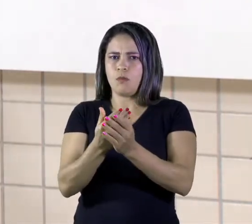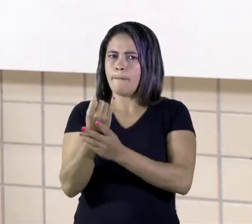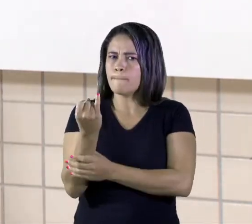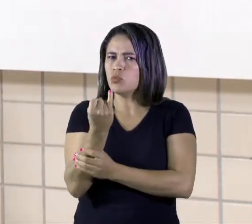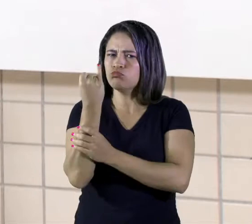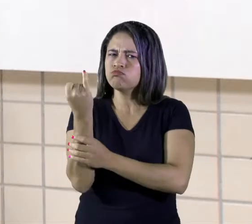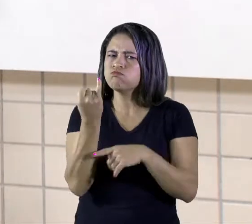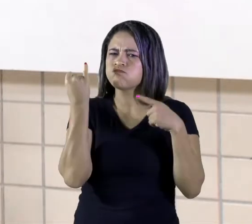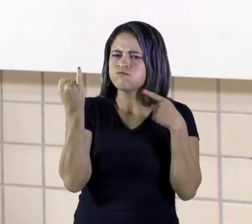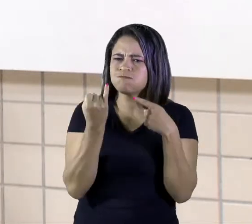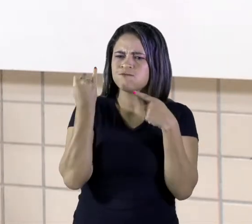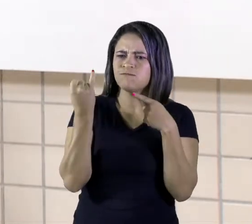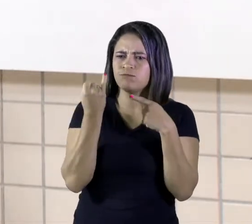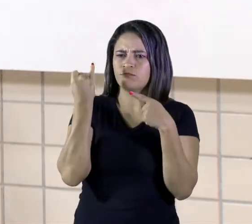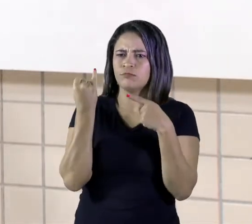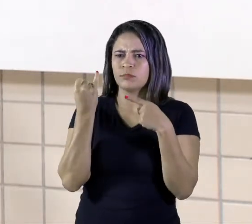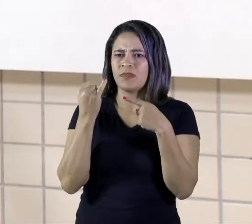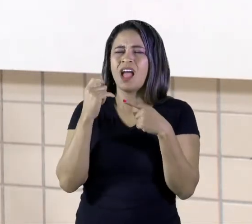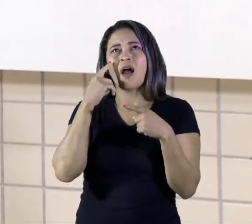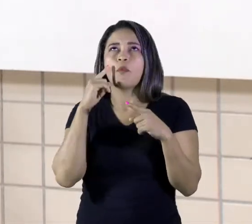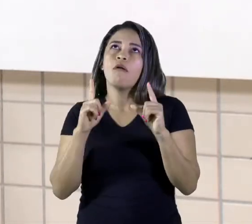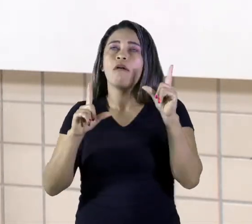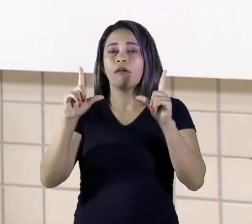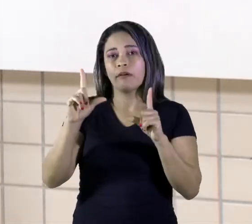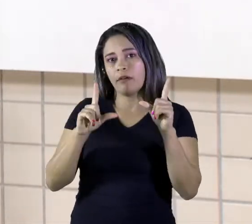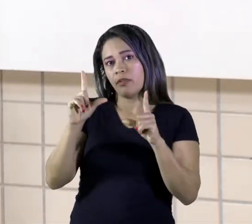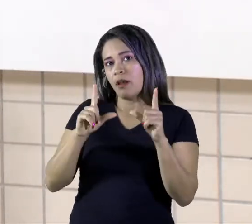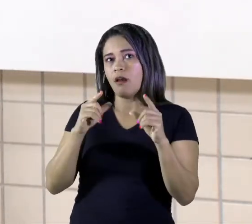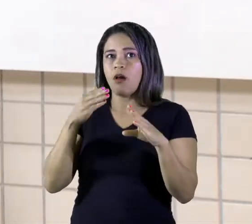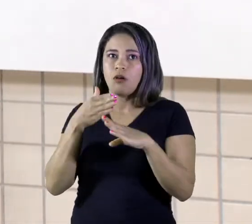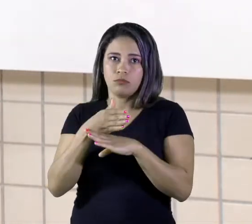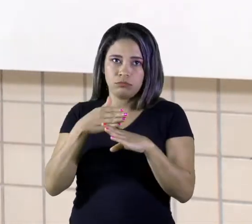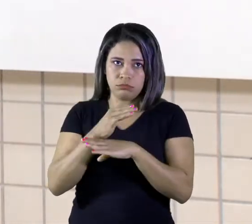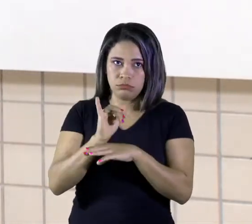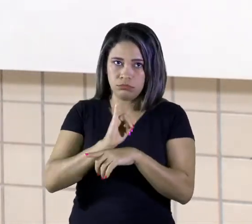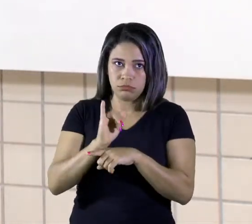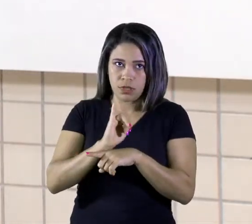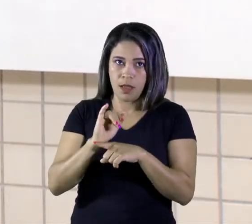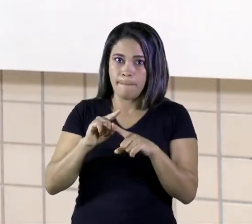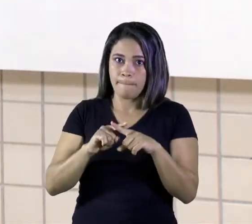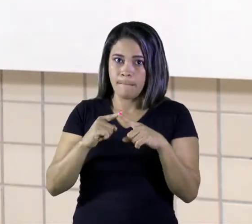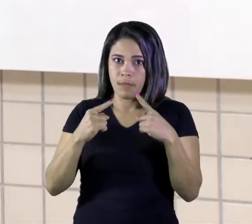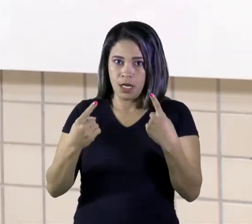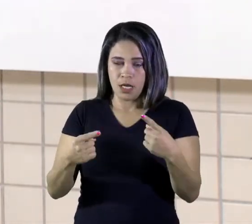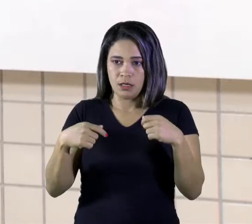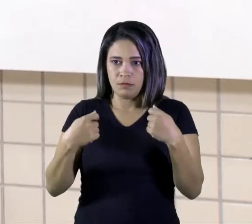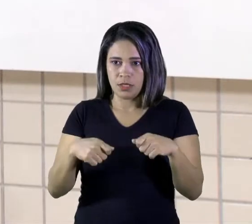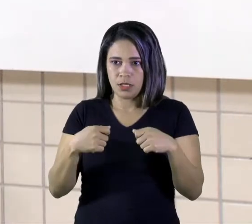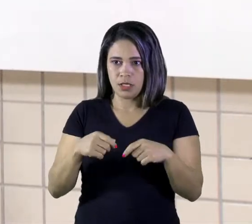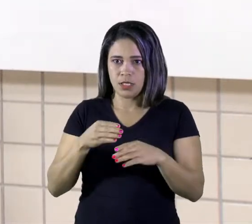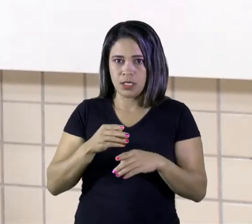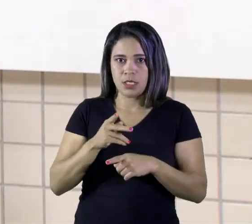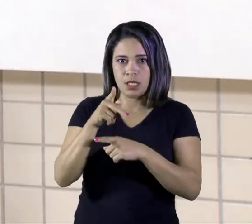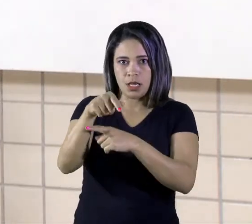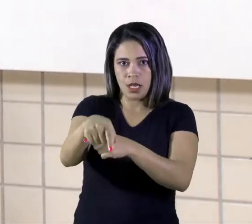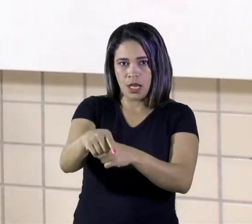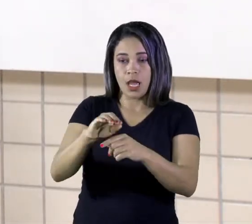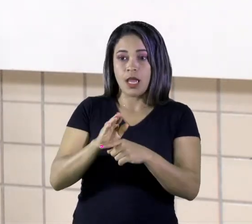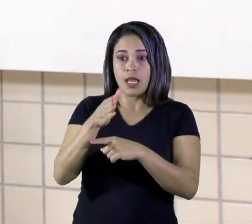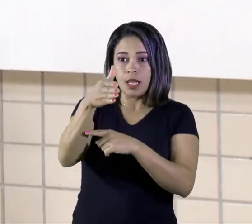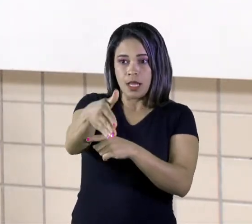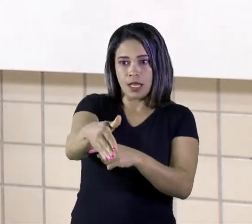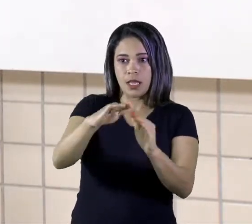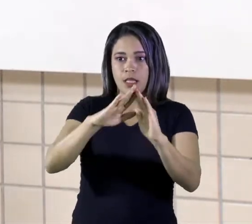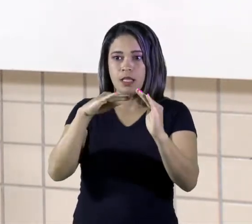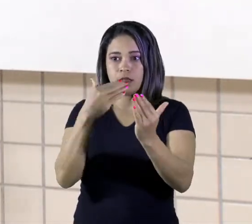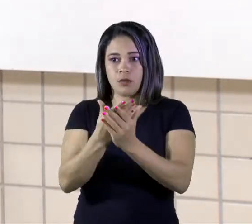Ah, professora, eu assisto o canal, eu acesso o YouTube, mas precisa ir na escola pegar a